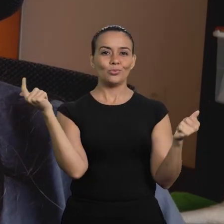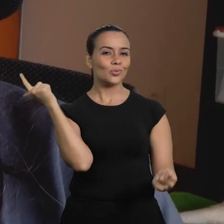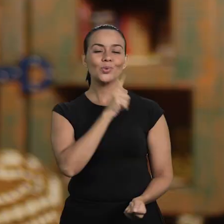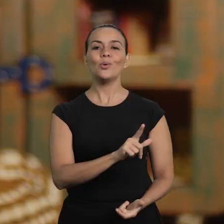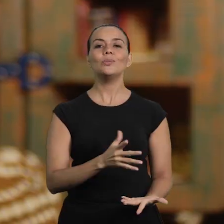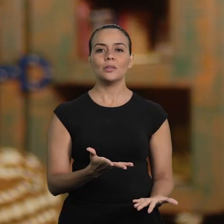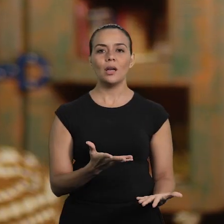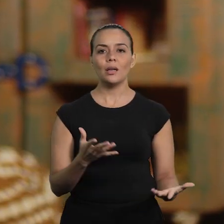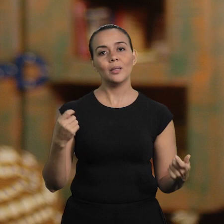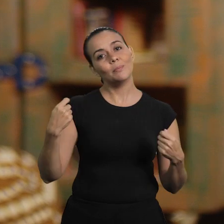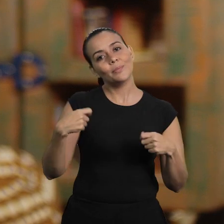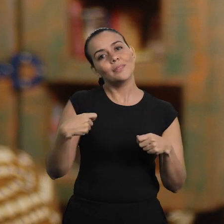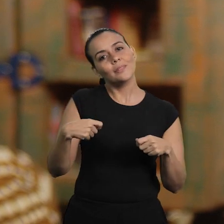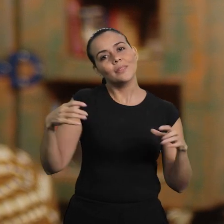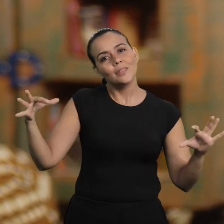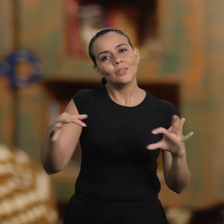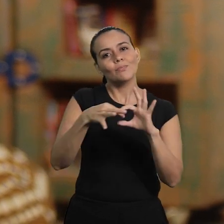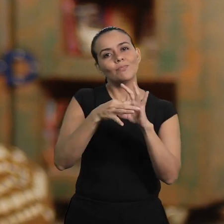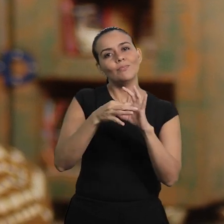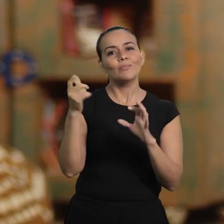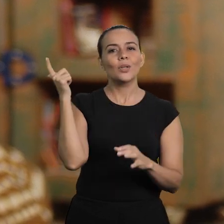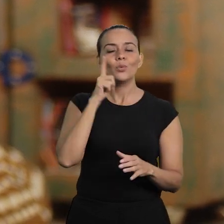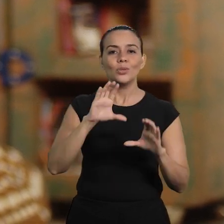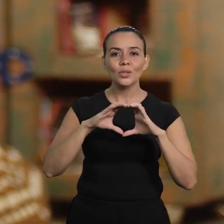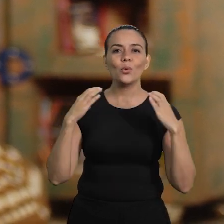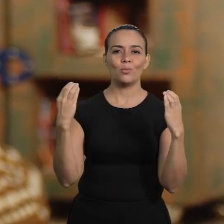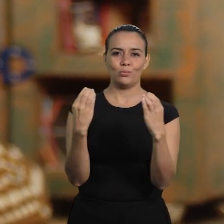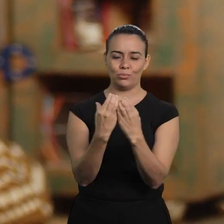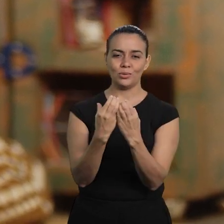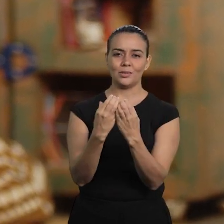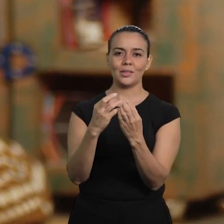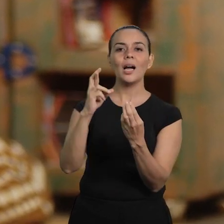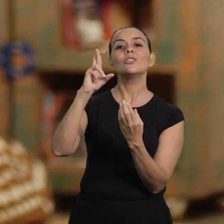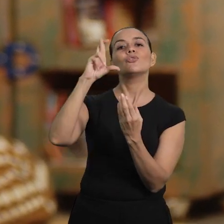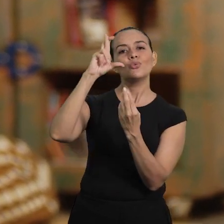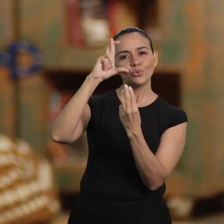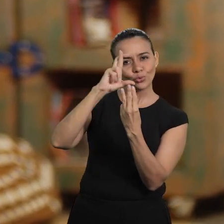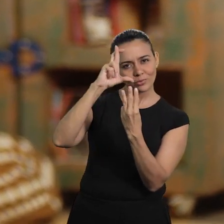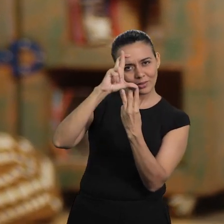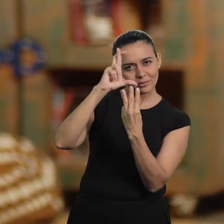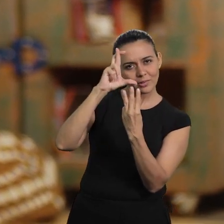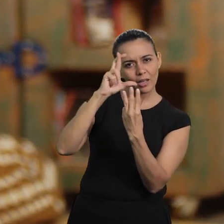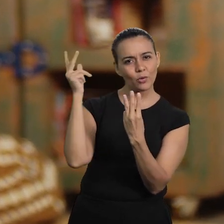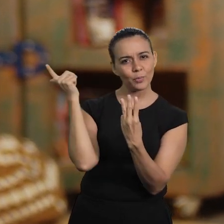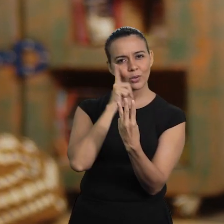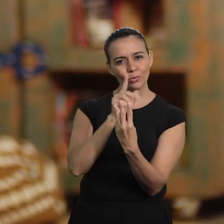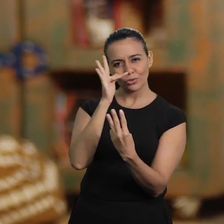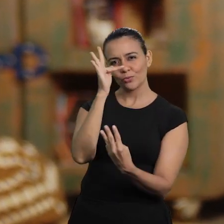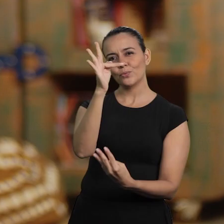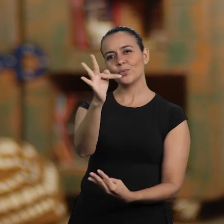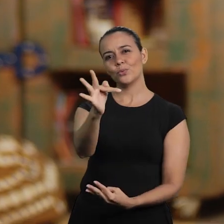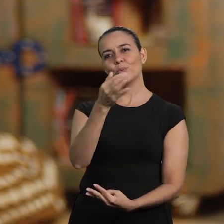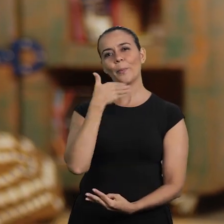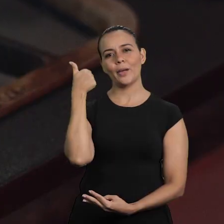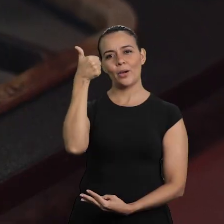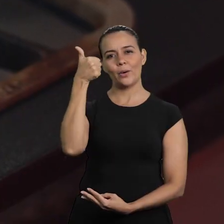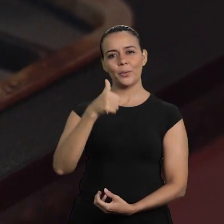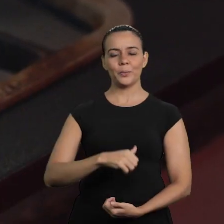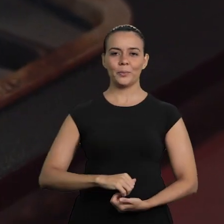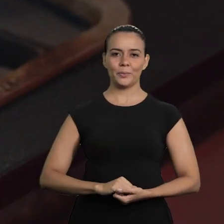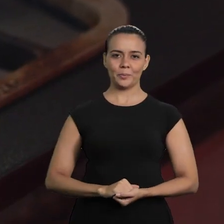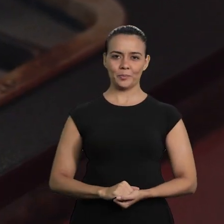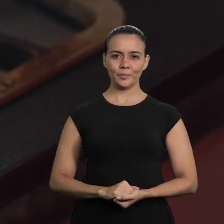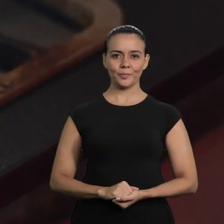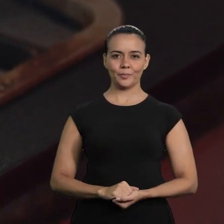vão gerar comunidades mais sustentáveis, né, e que vão nos dar uma perspectiva de futuro.